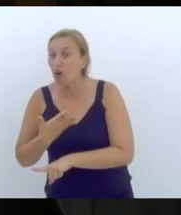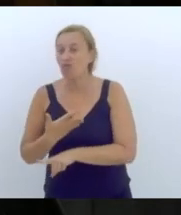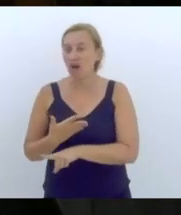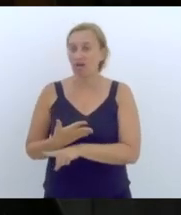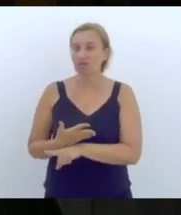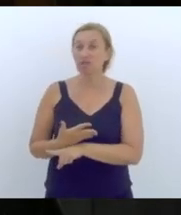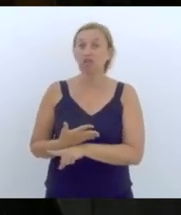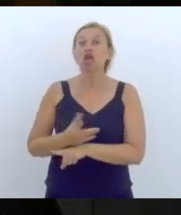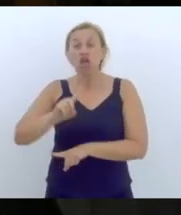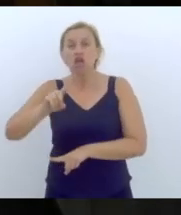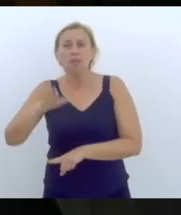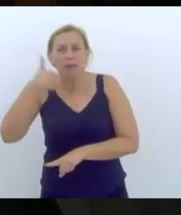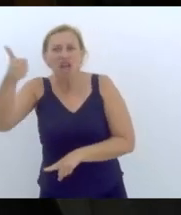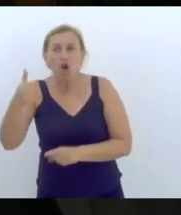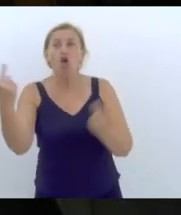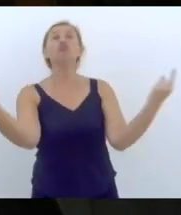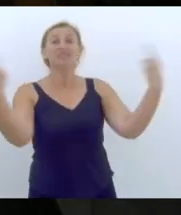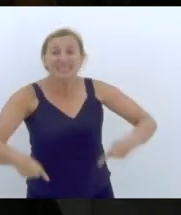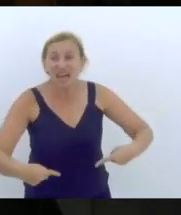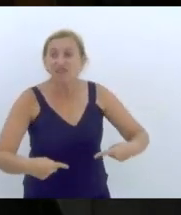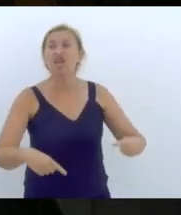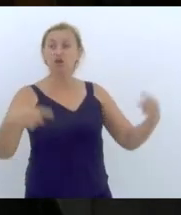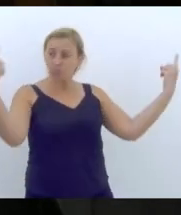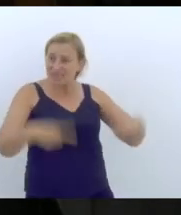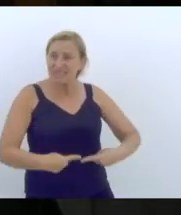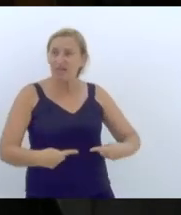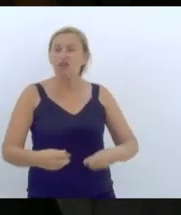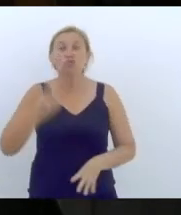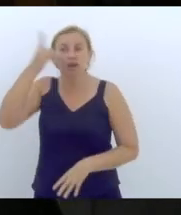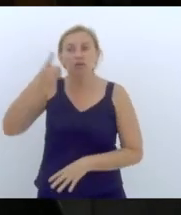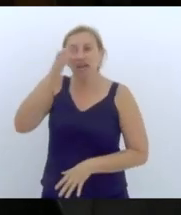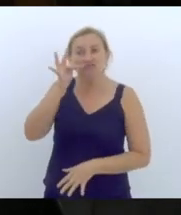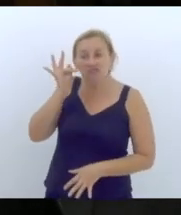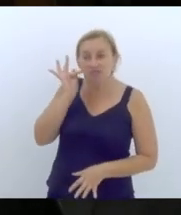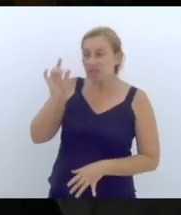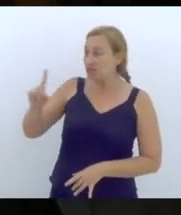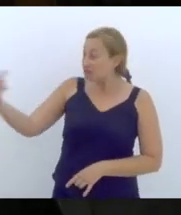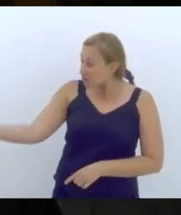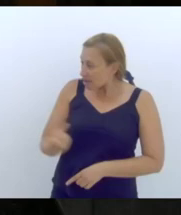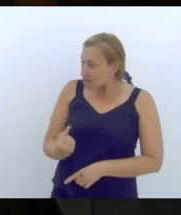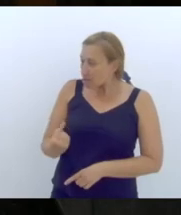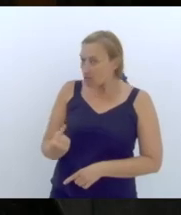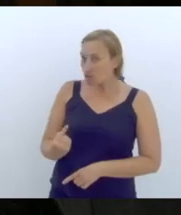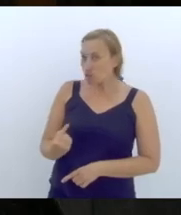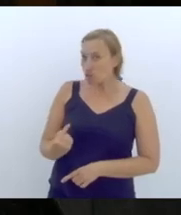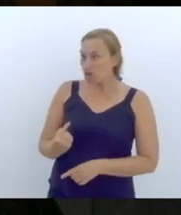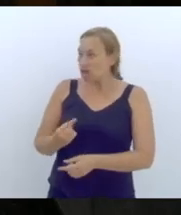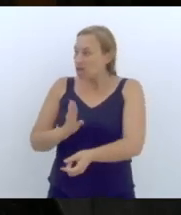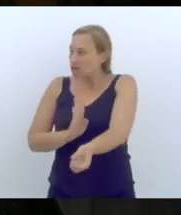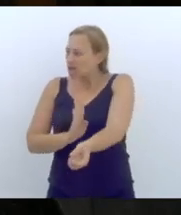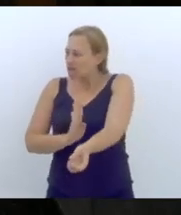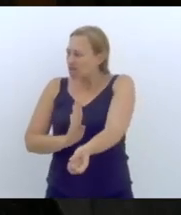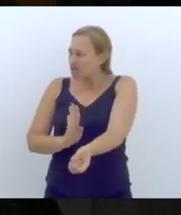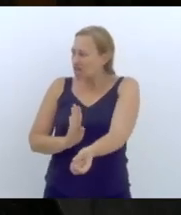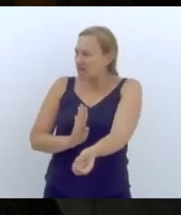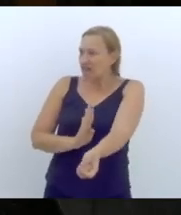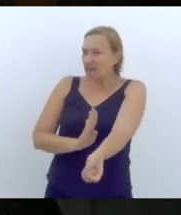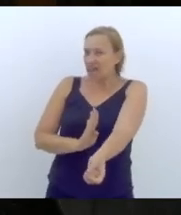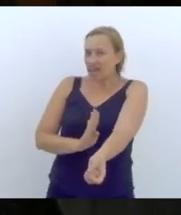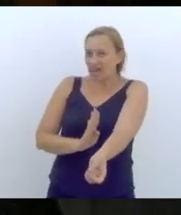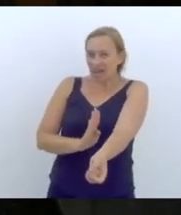E, melhor, o desafio. Eu desafio o deputado Flávio Serafim a fazer o exame toxicológico, porra. Eu